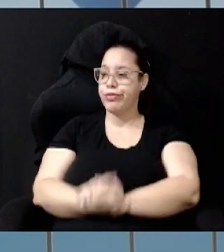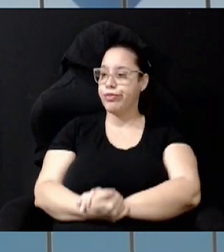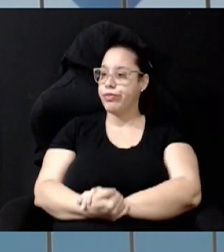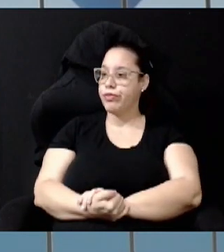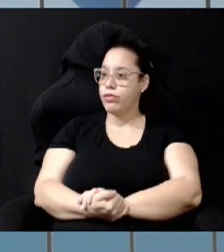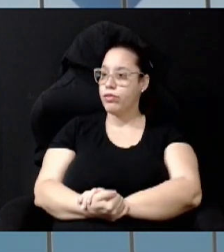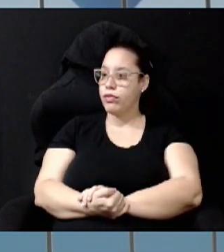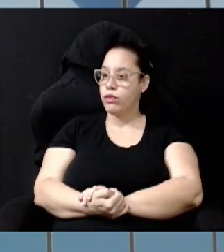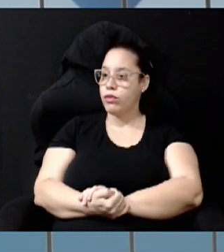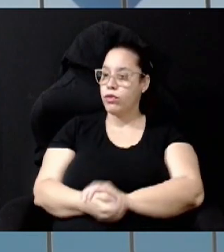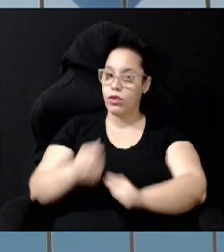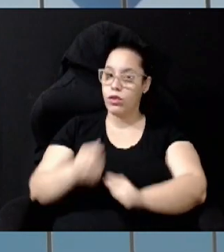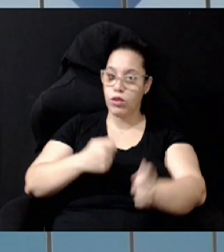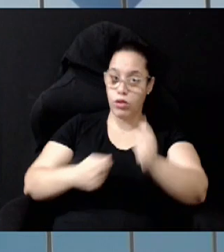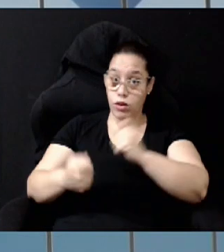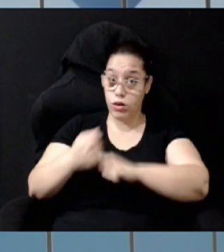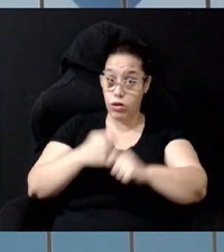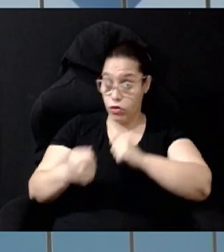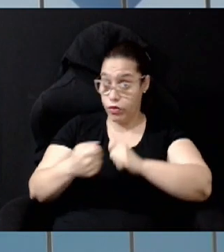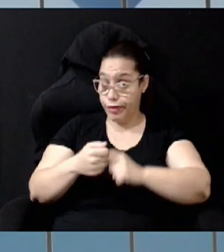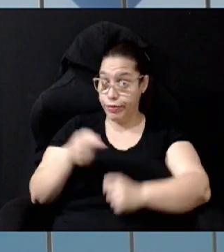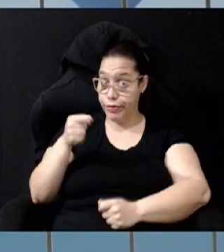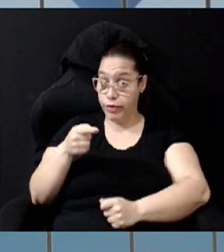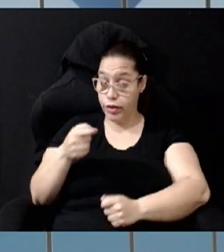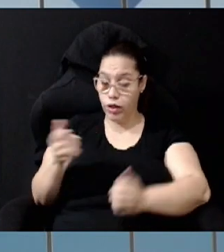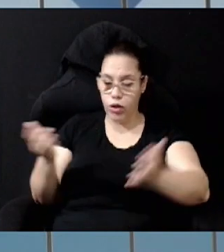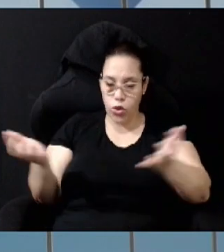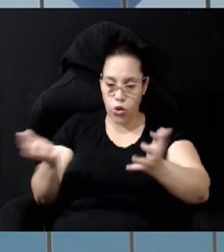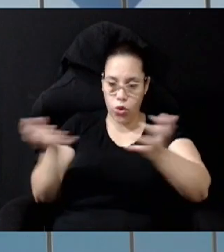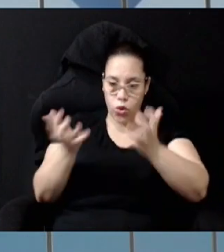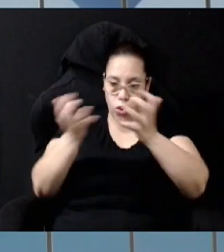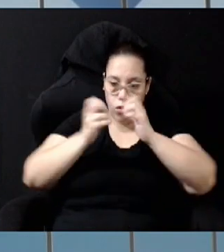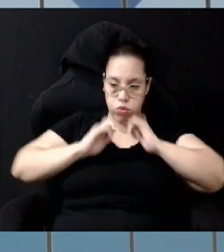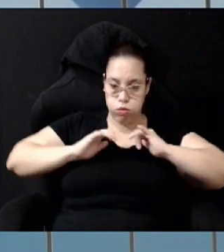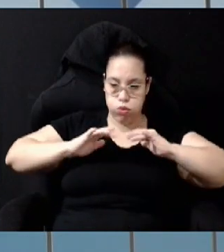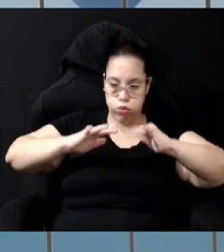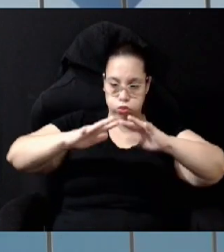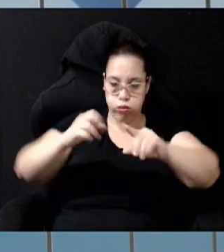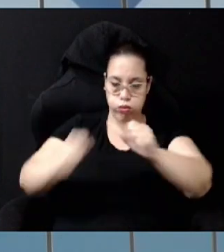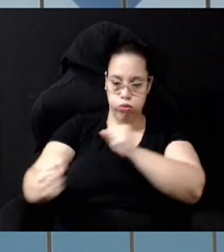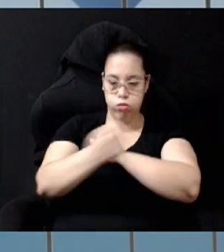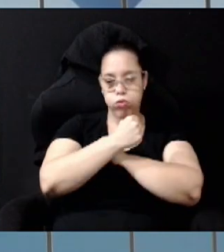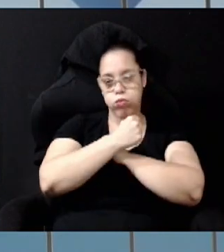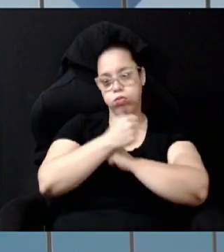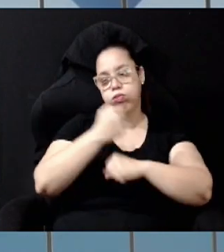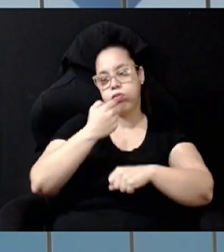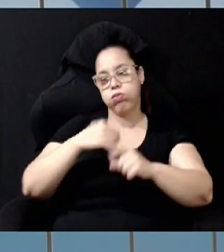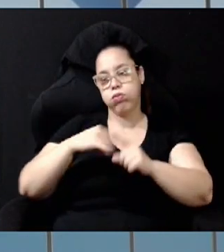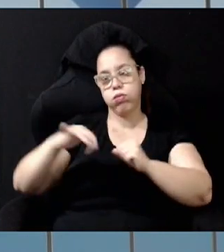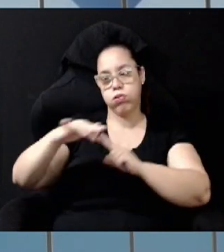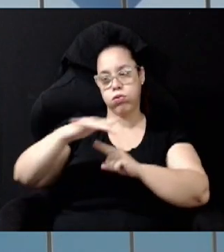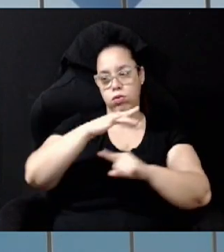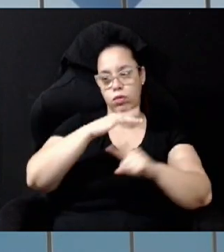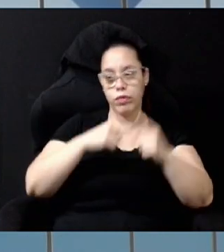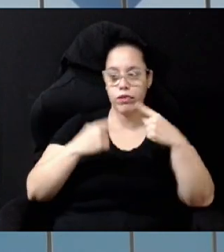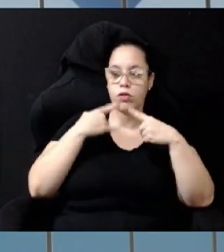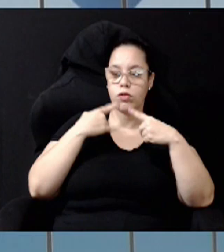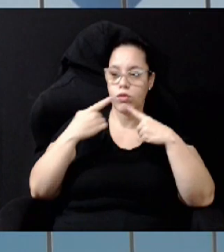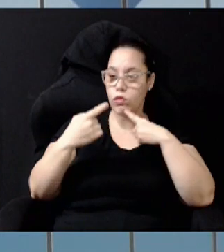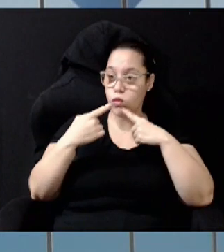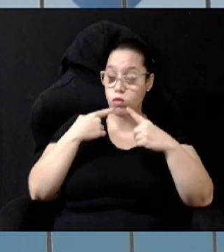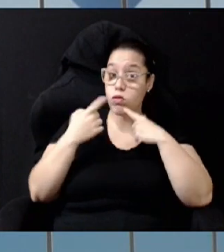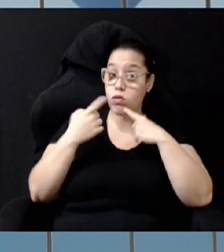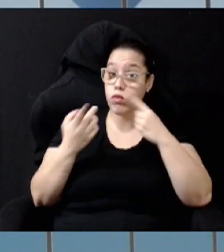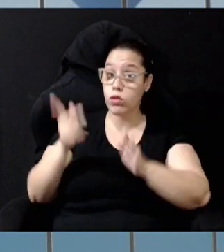de classe, para você fomentar a preservação ambiental através da discussão e através de ações mesmo, né? O próprio